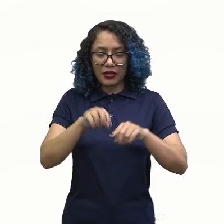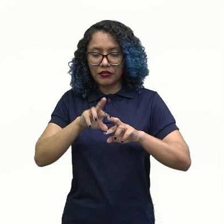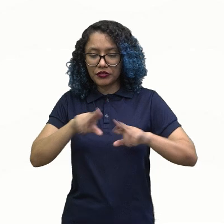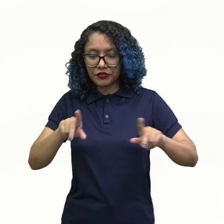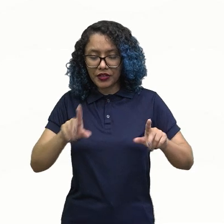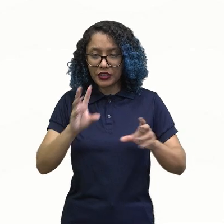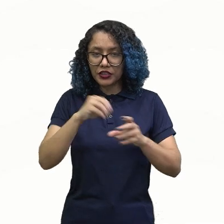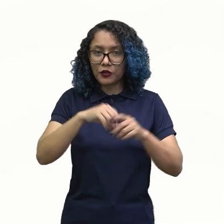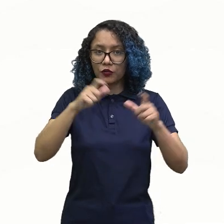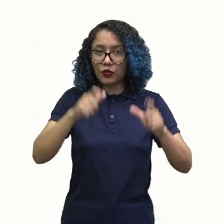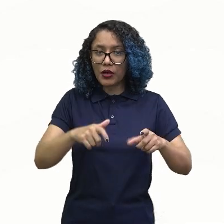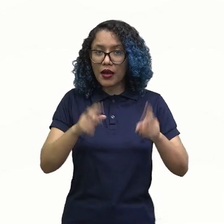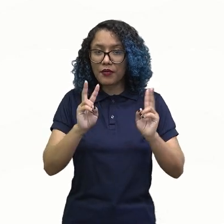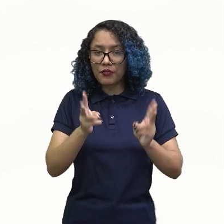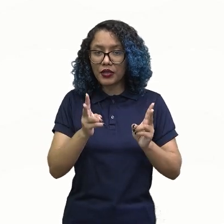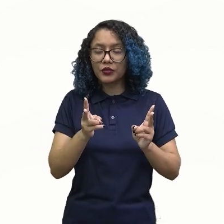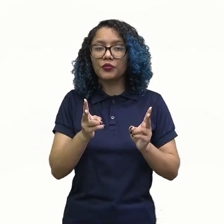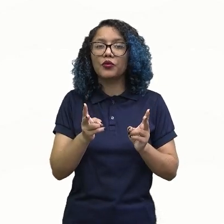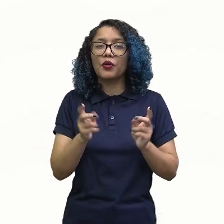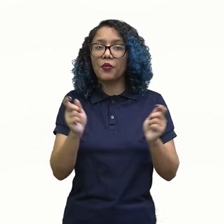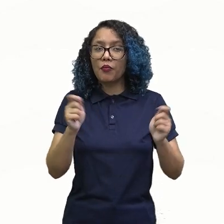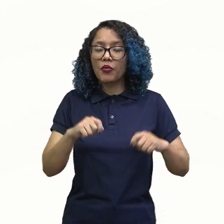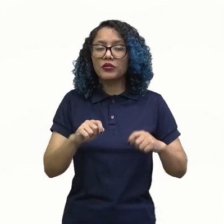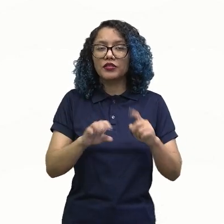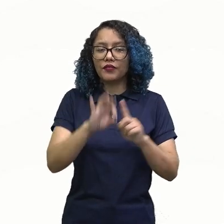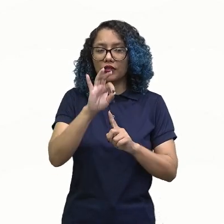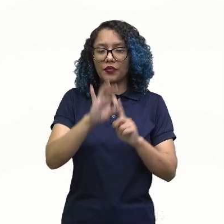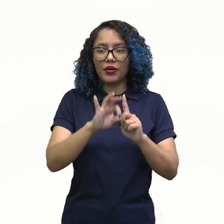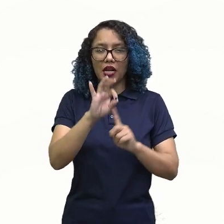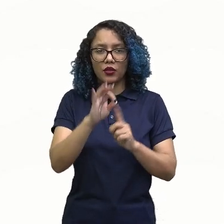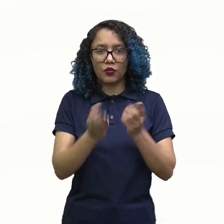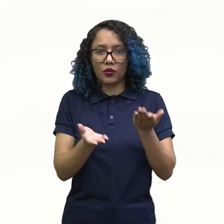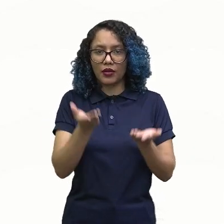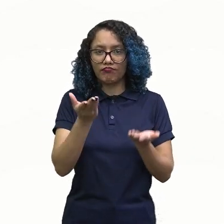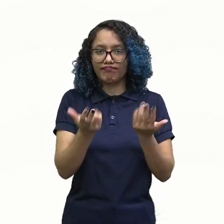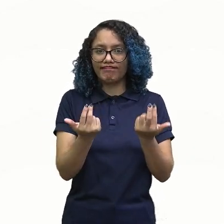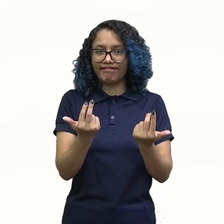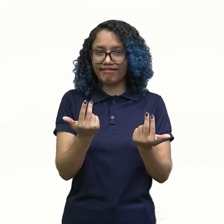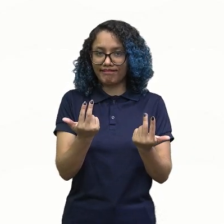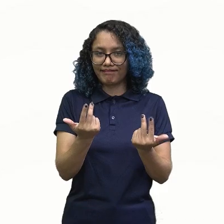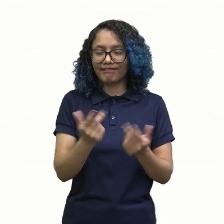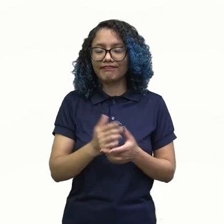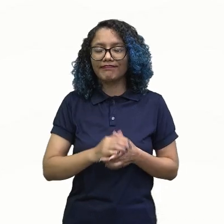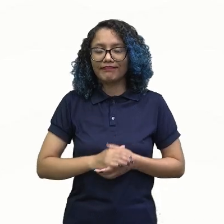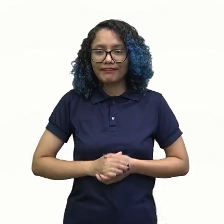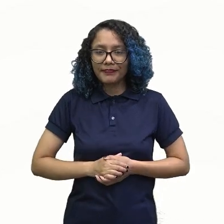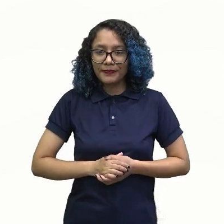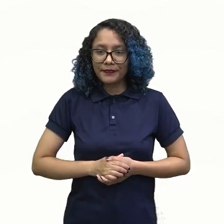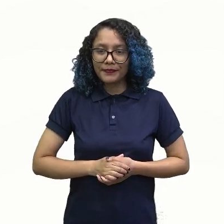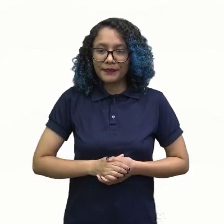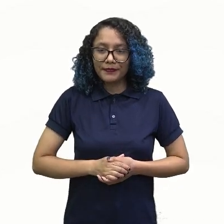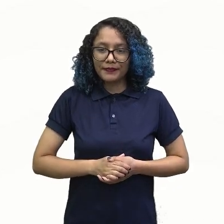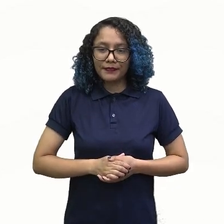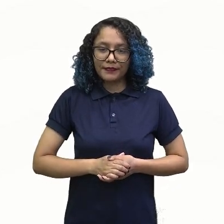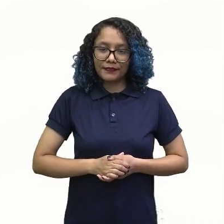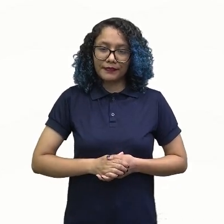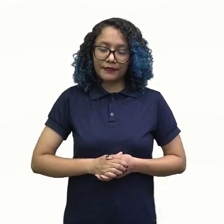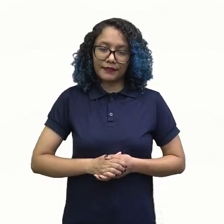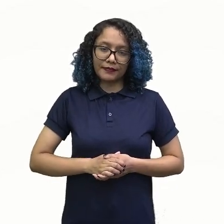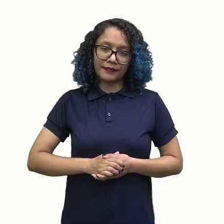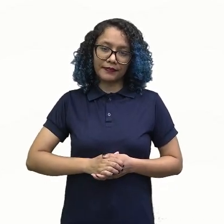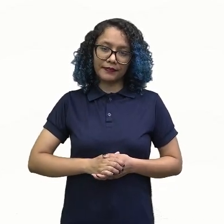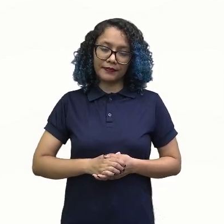encontram com a mesma temperatura. Muito bem. E ao falarmos aí, né, neste caso,